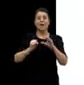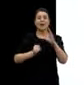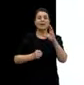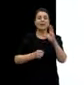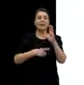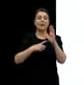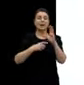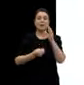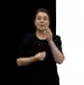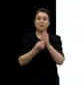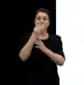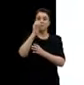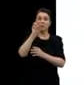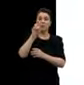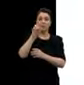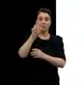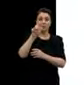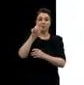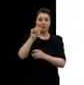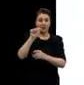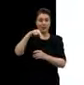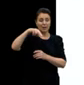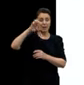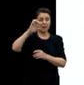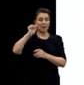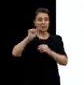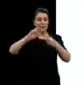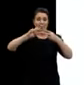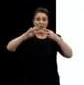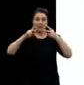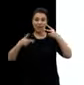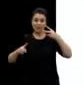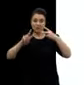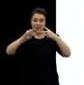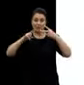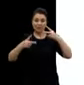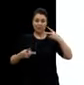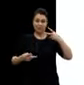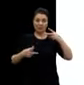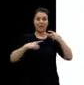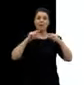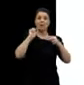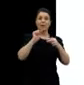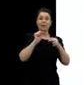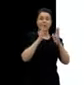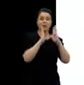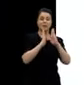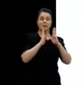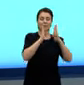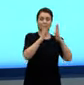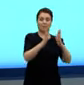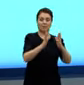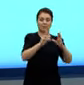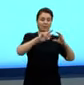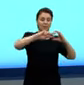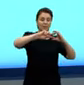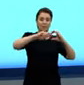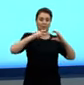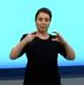de proteínas e a duplicação do material genético. Então, nessa fase aqui, ó, temos os